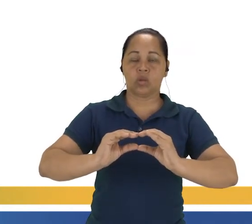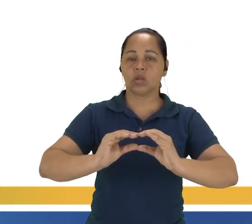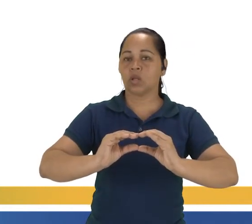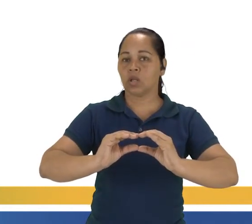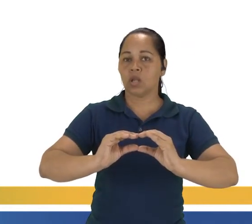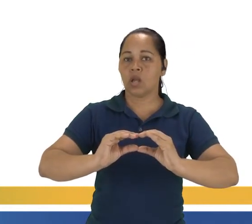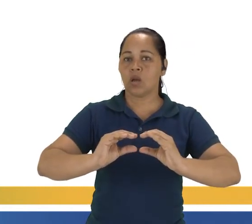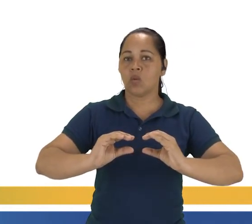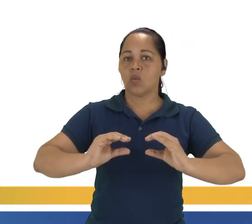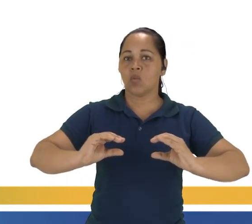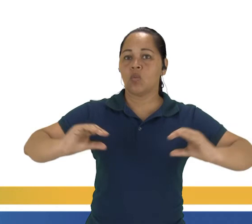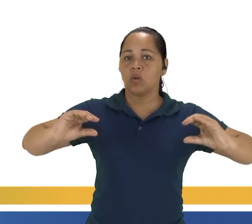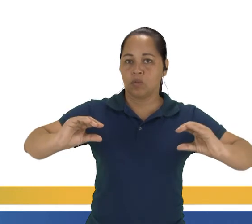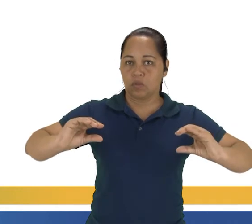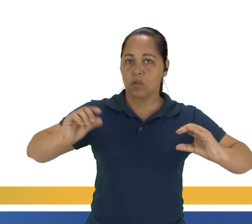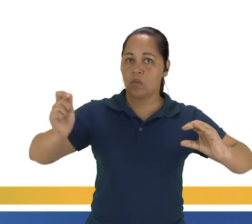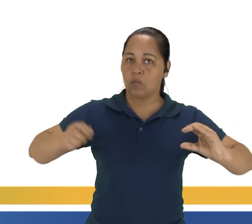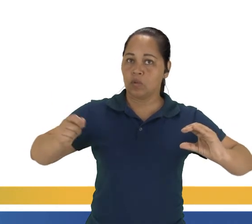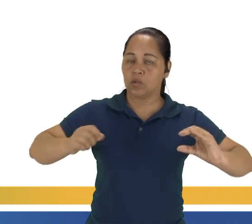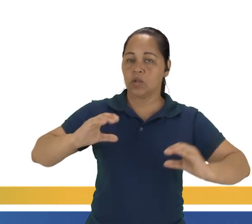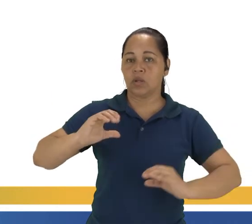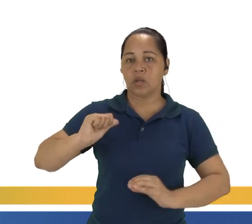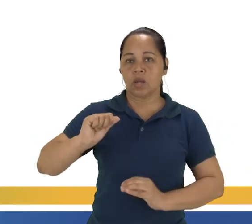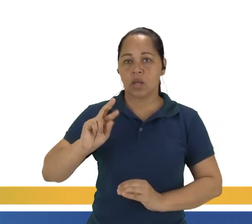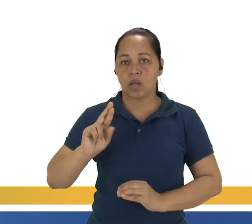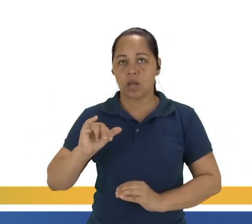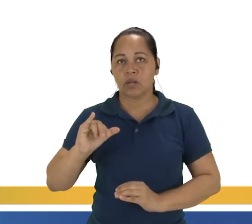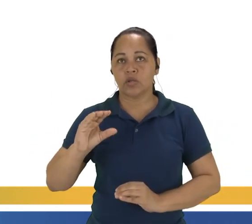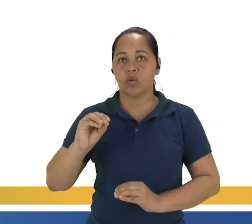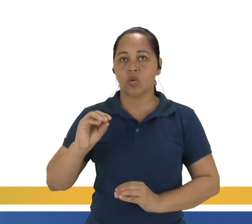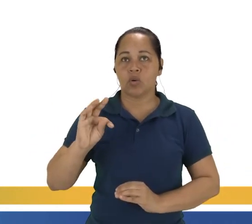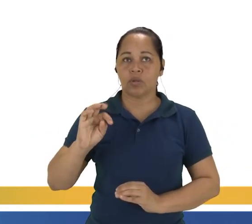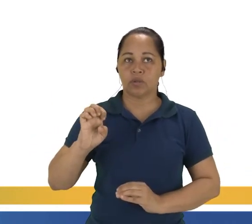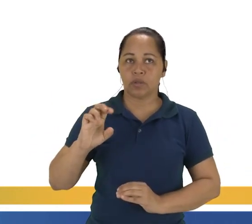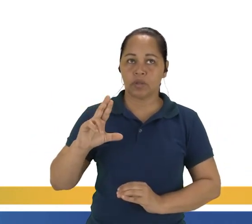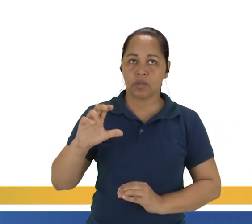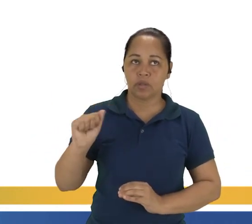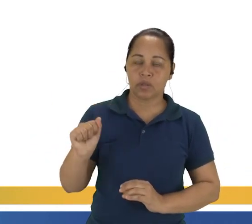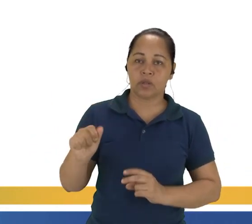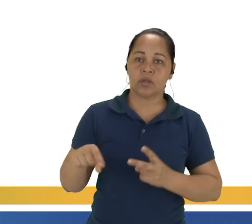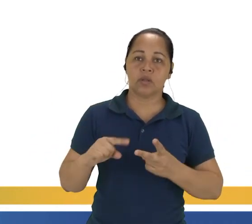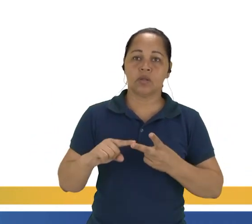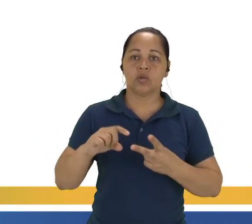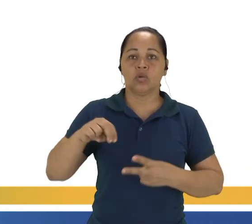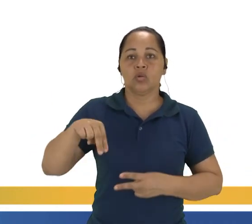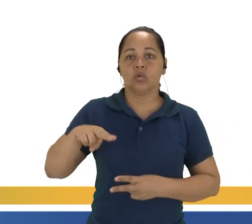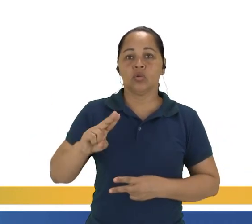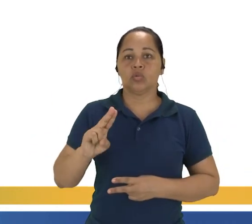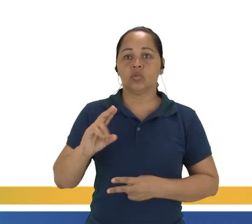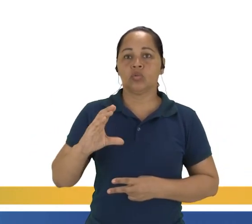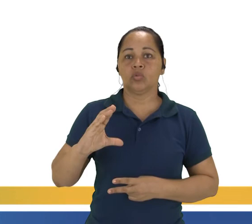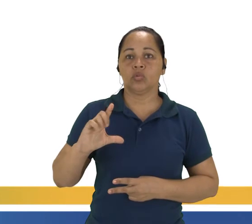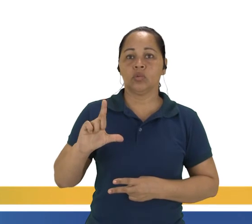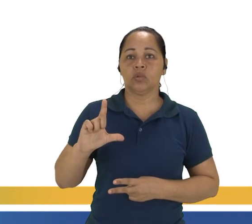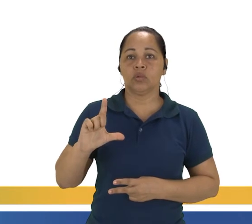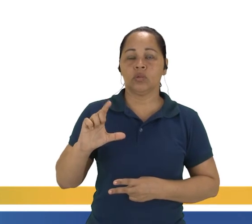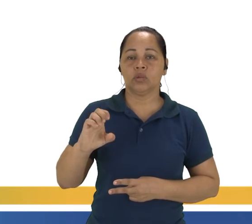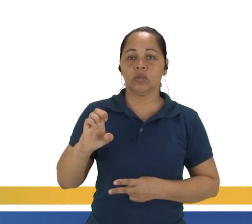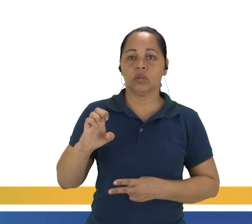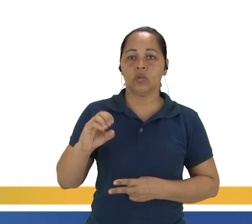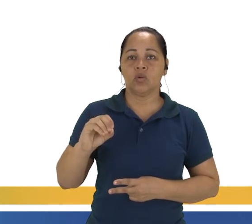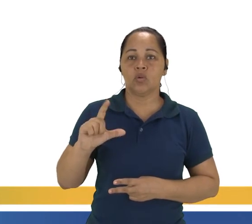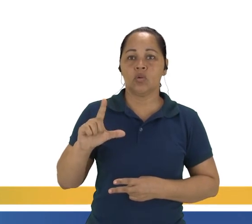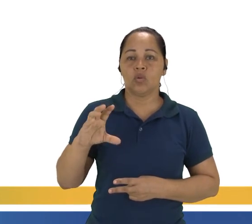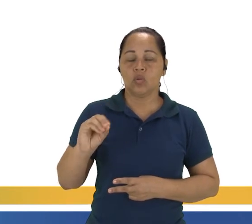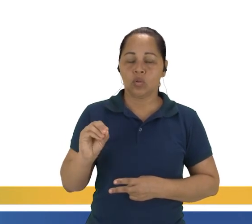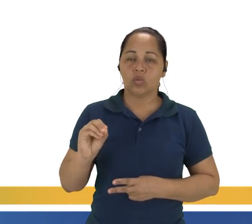né? A formação novamente da carioteca, do nucleolo. Então esse material genético já vai estar dentro de um núcleo organizado e a